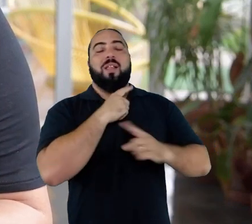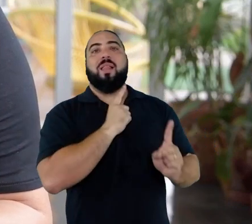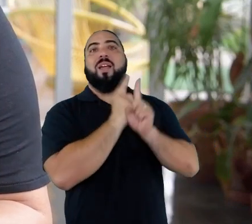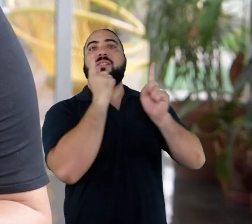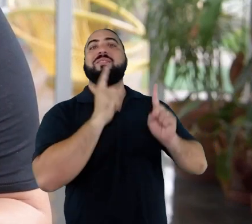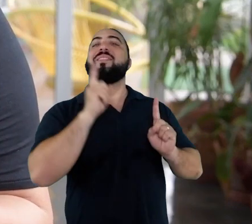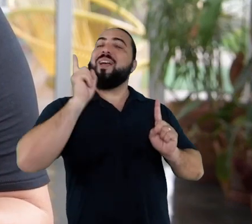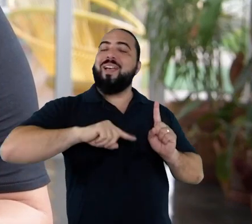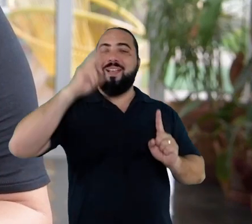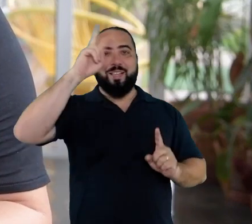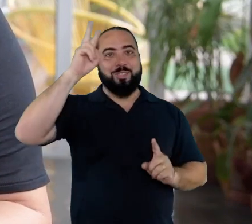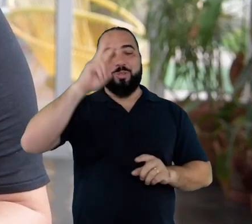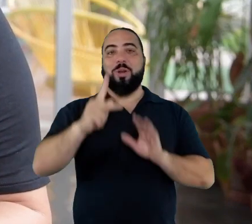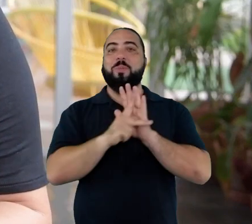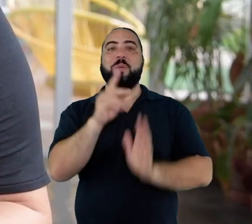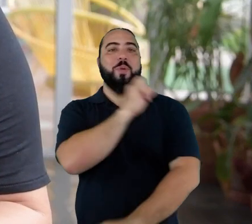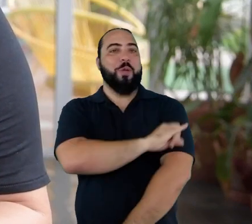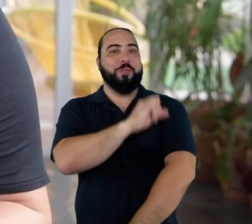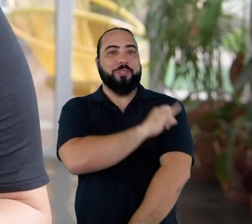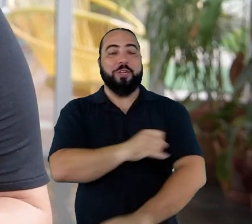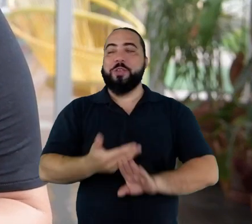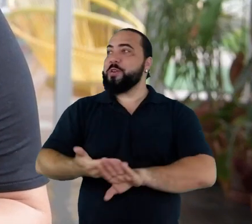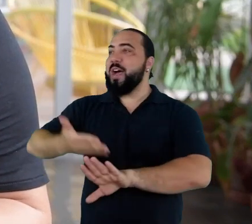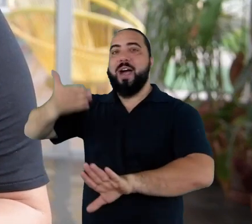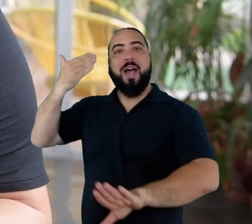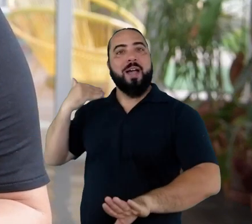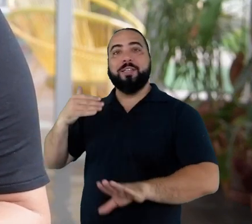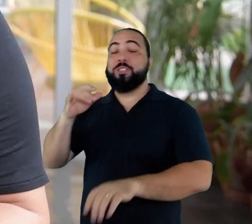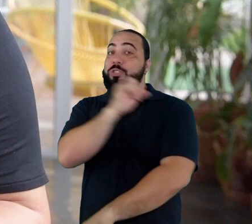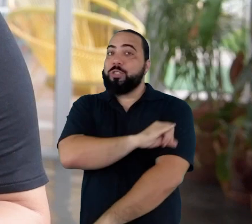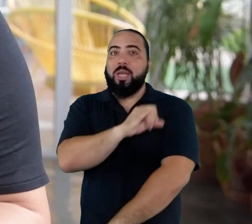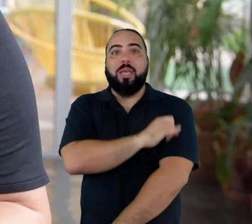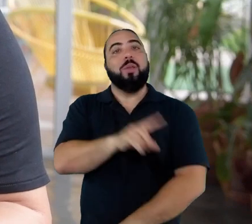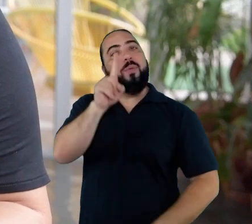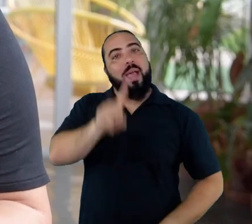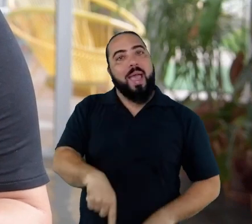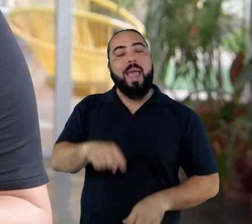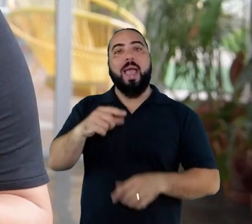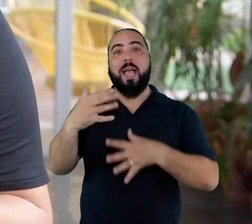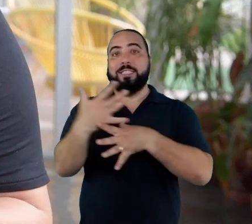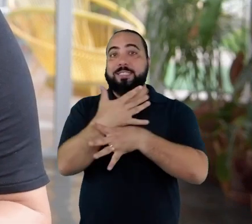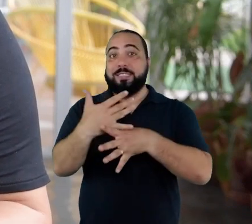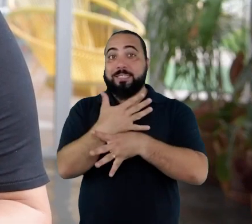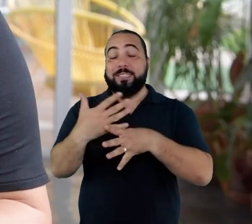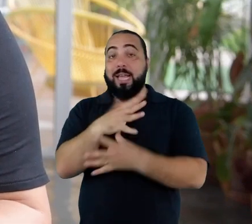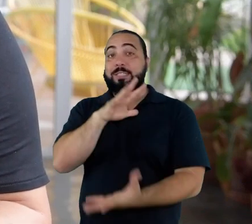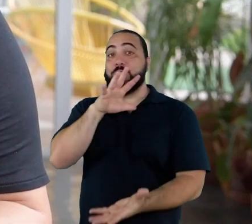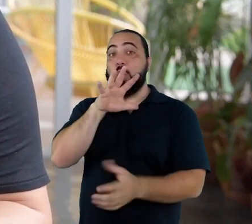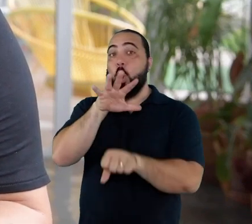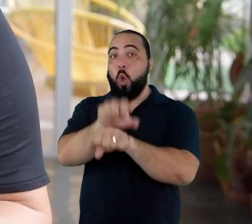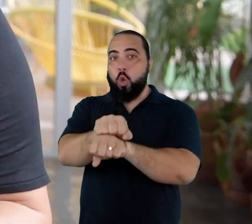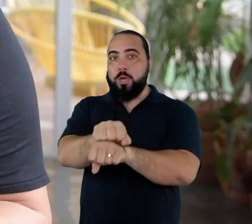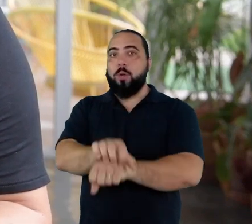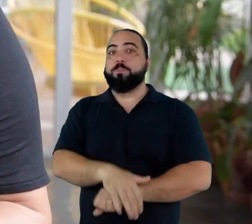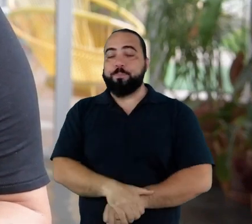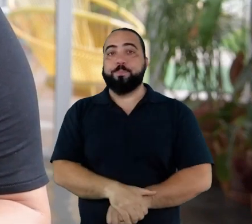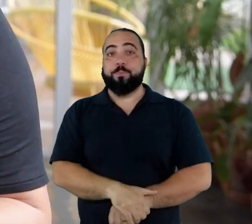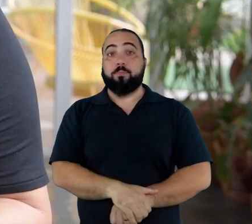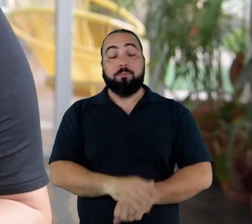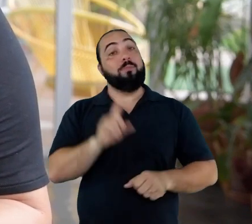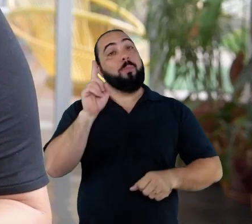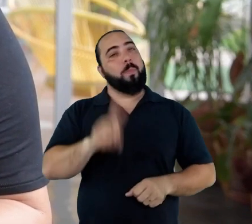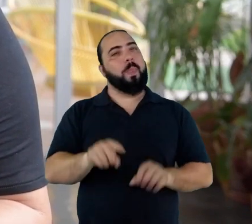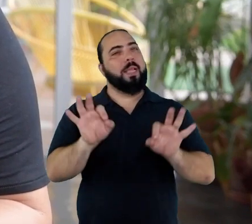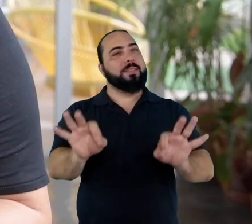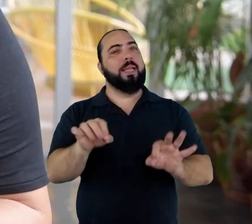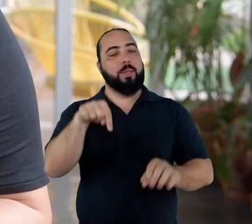reencontramos com a história do Rio de Janeiro antes do Rio ser uma cidade colonial. Porque